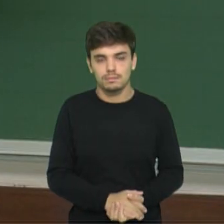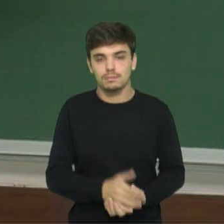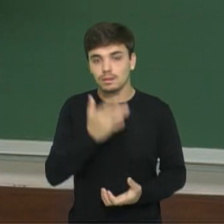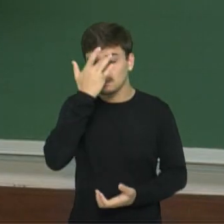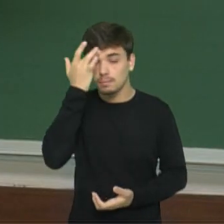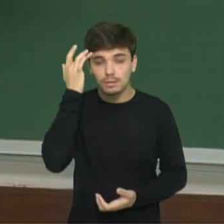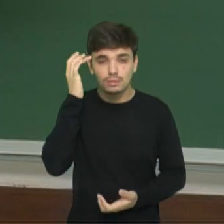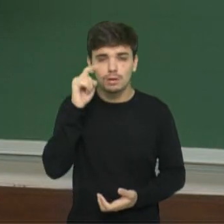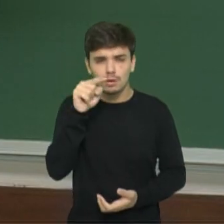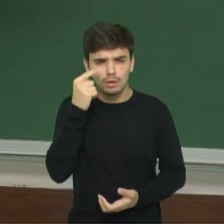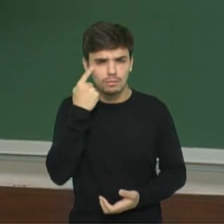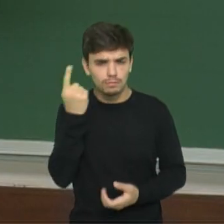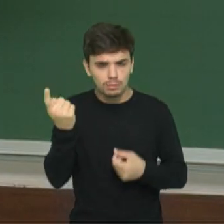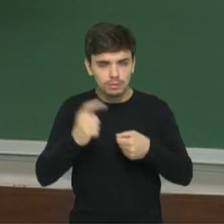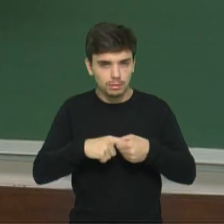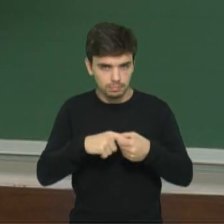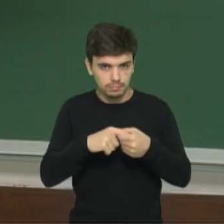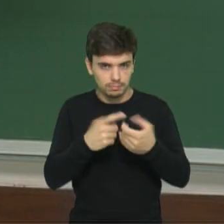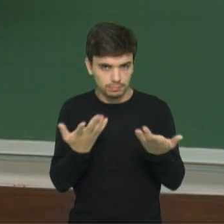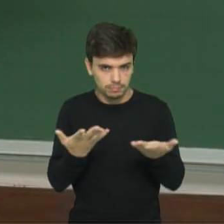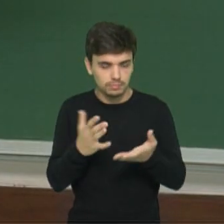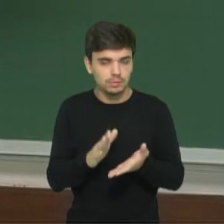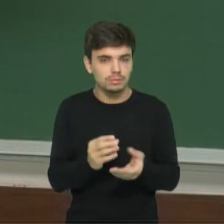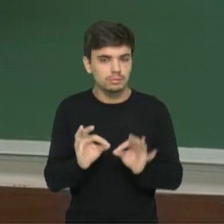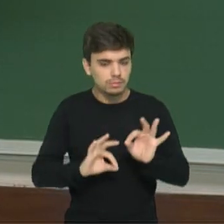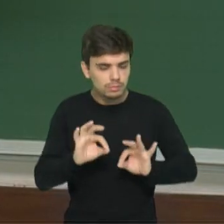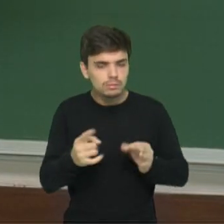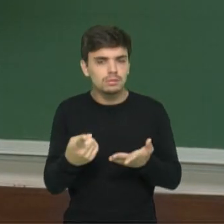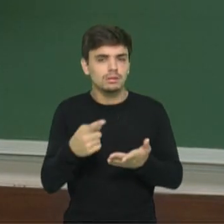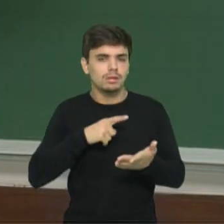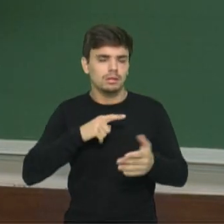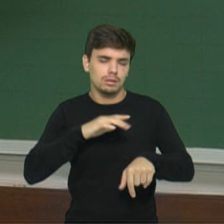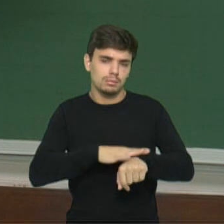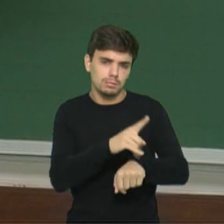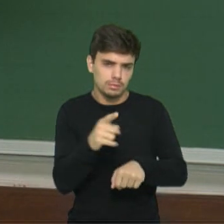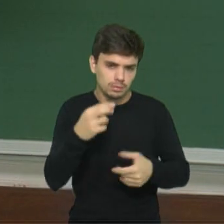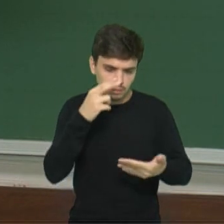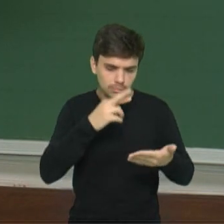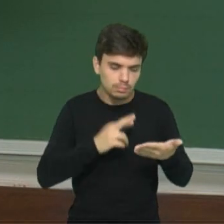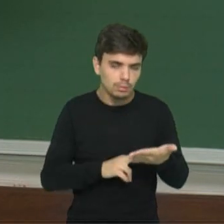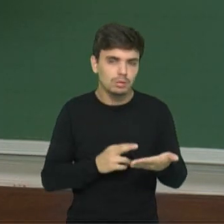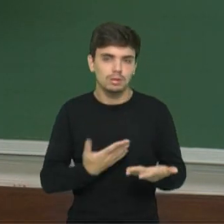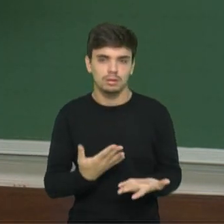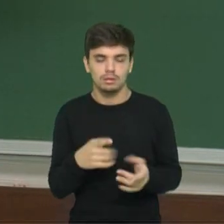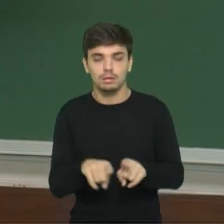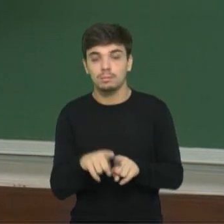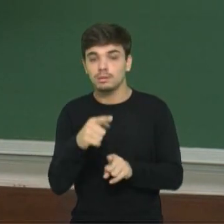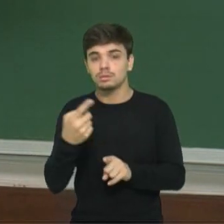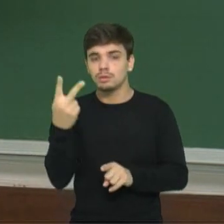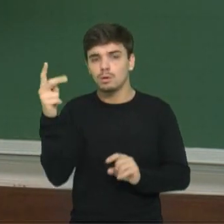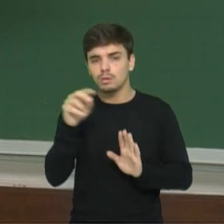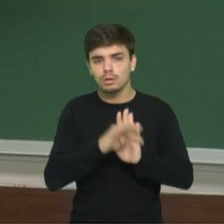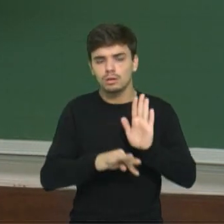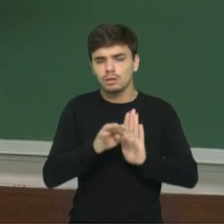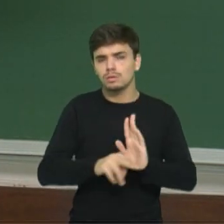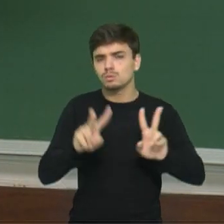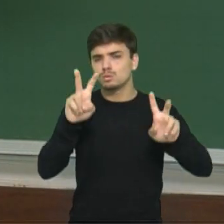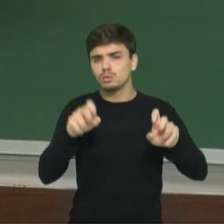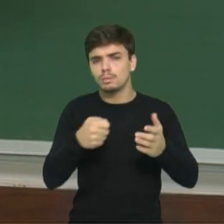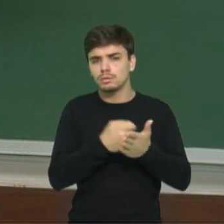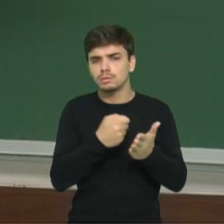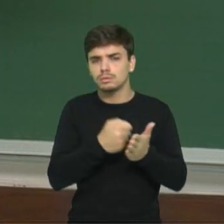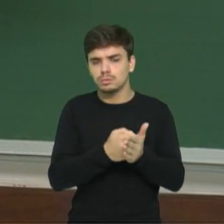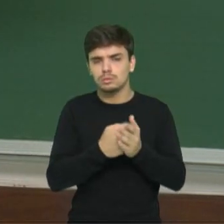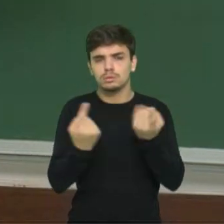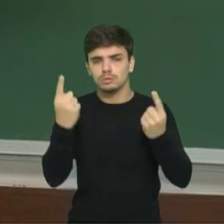Pessoal, vamos voltar aqui com a nossa correção, né? Teve um tempo aí para que vocês analisassem as questões. Então, segundo o texto, durante a ditadura chilena,